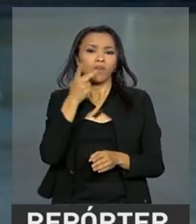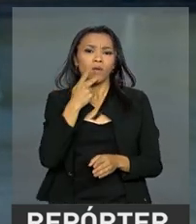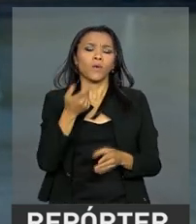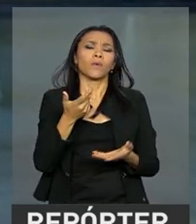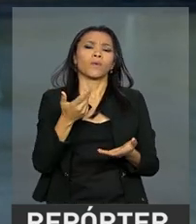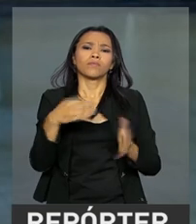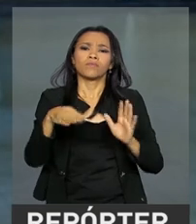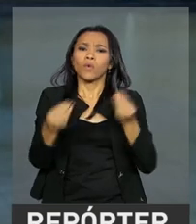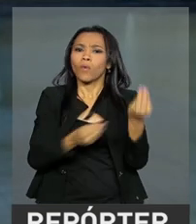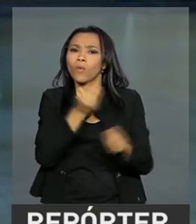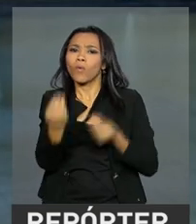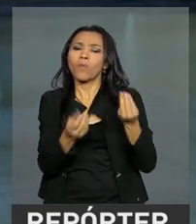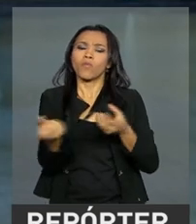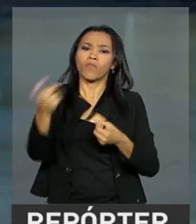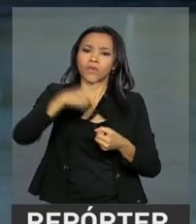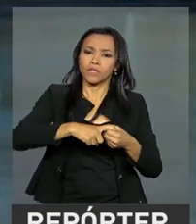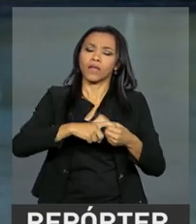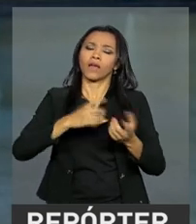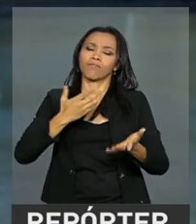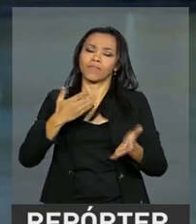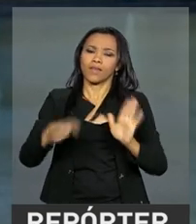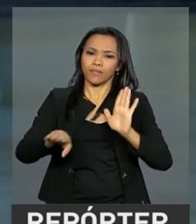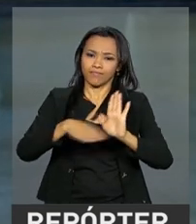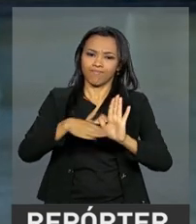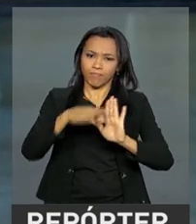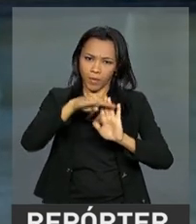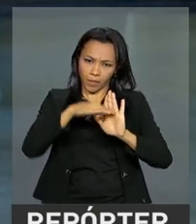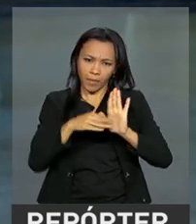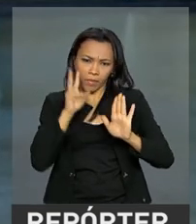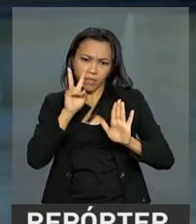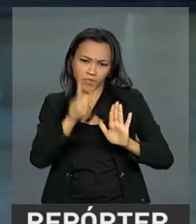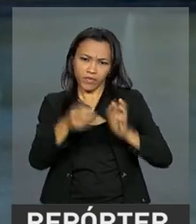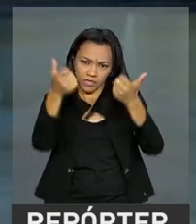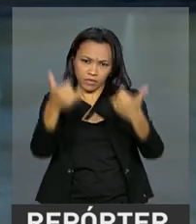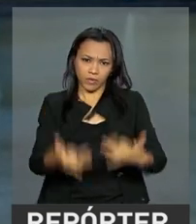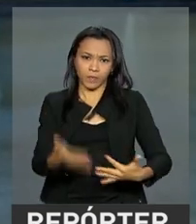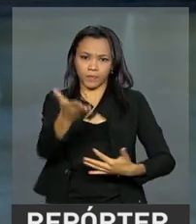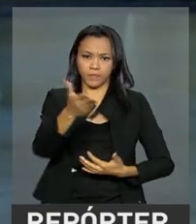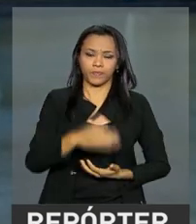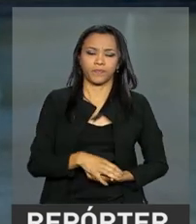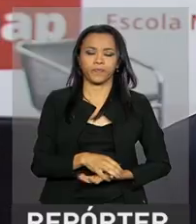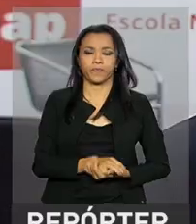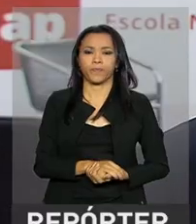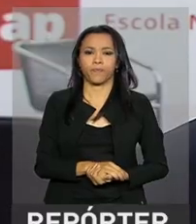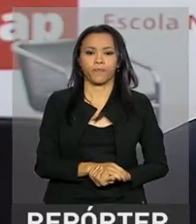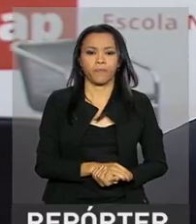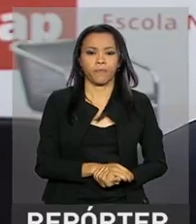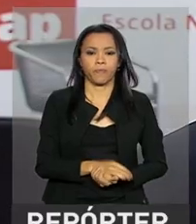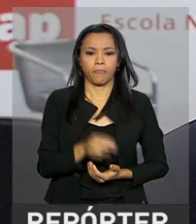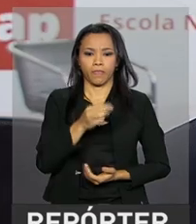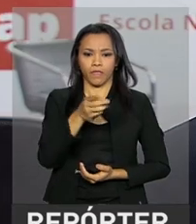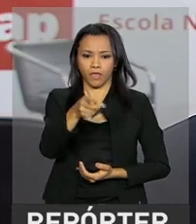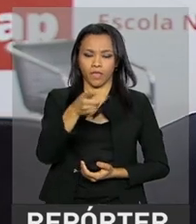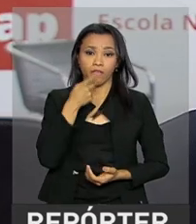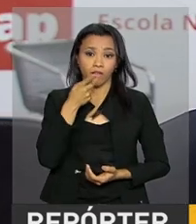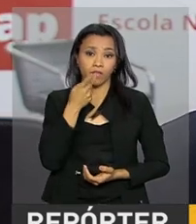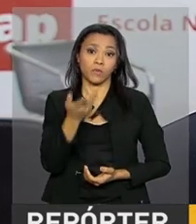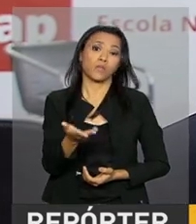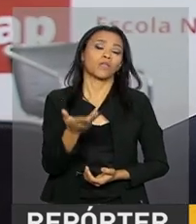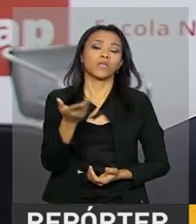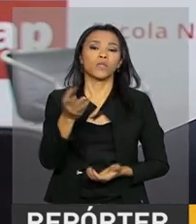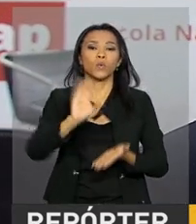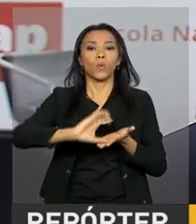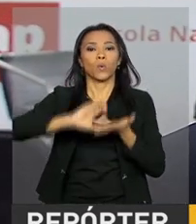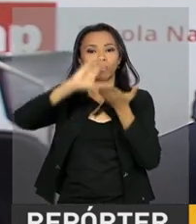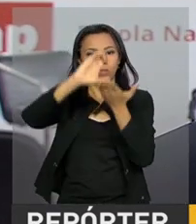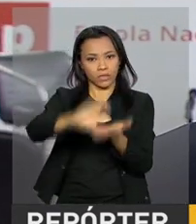retomar a geração de empregos no país Vamos ouvir um trecho então do que o ministro falou mais cedo Conselho Nacional de